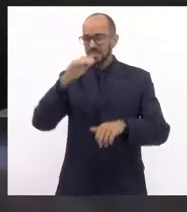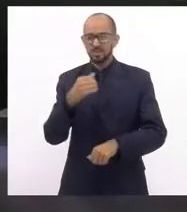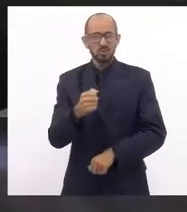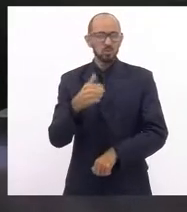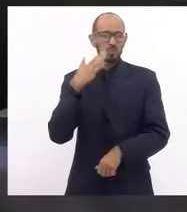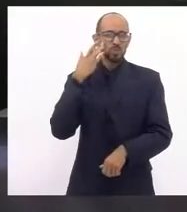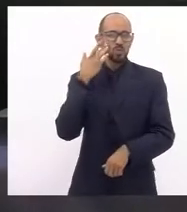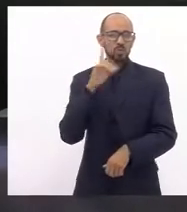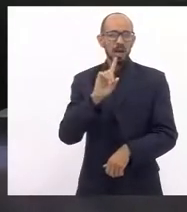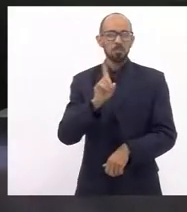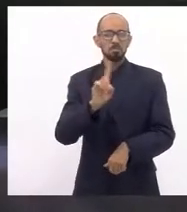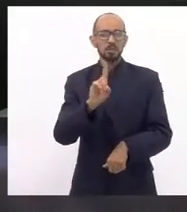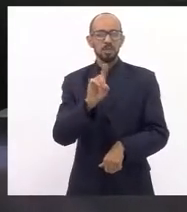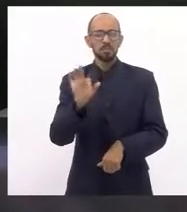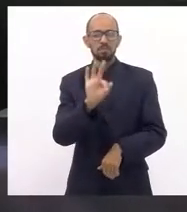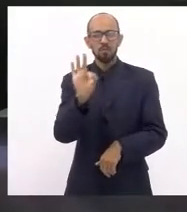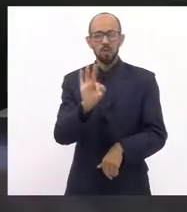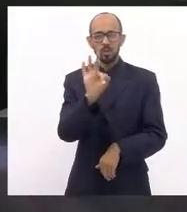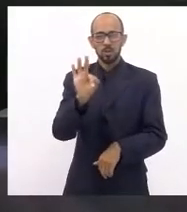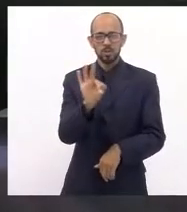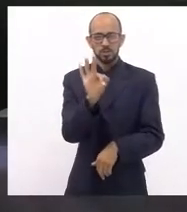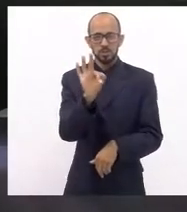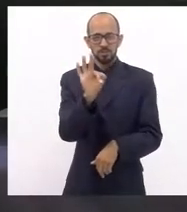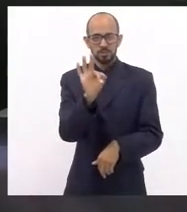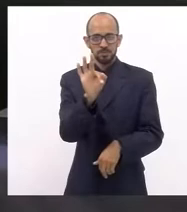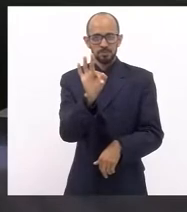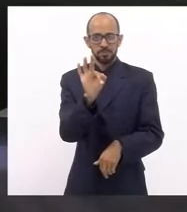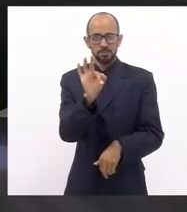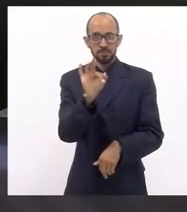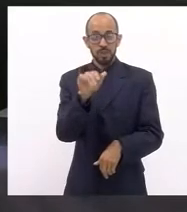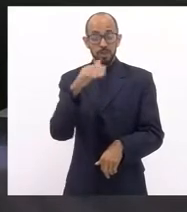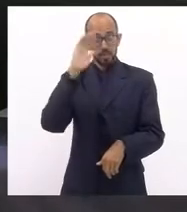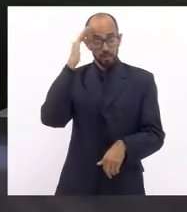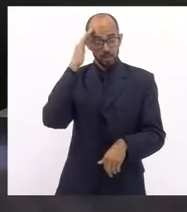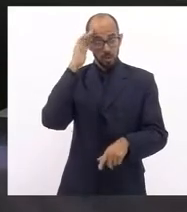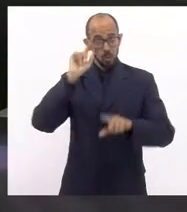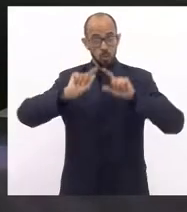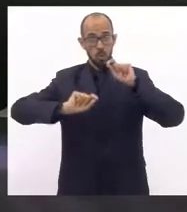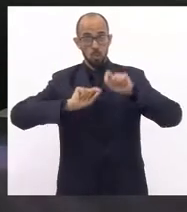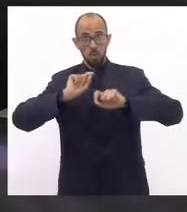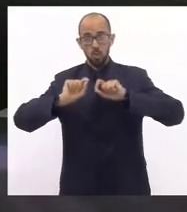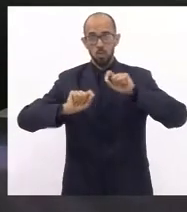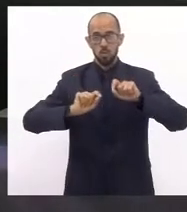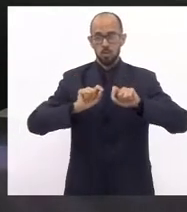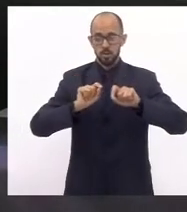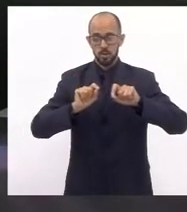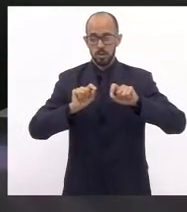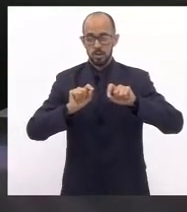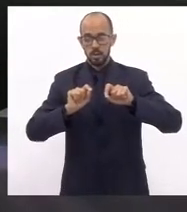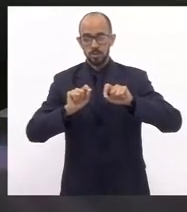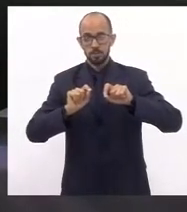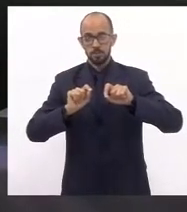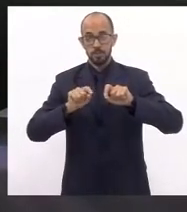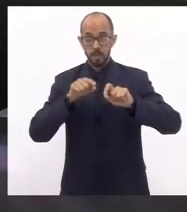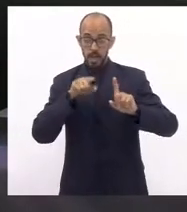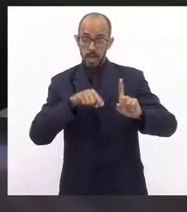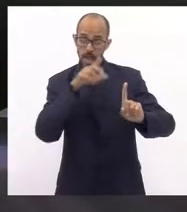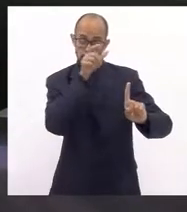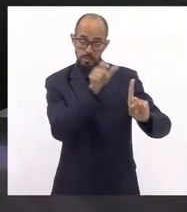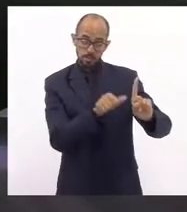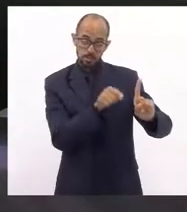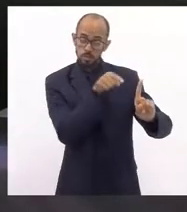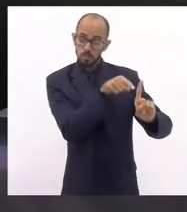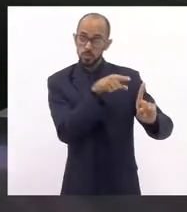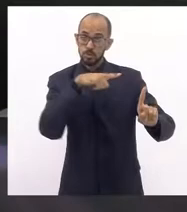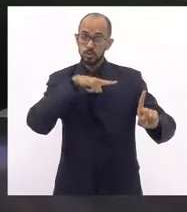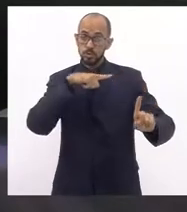não estava dentro de uma faculdade. Então, entendeu, né, se entendeu dentro da faculdade que essas pessoas têm um grande